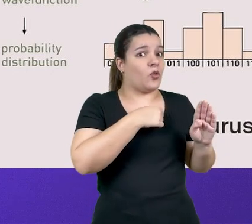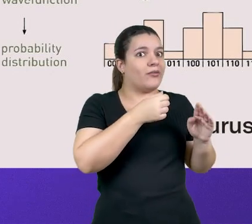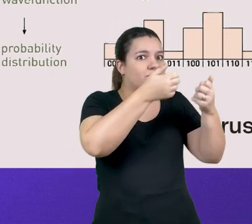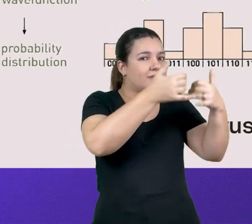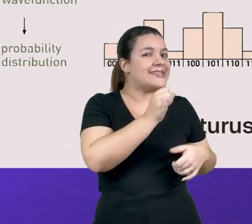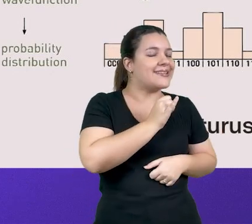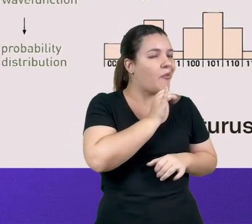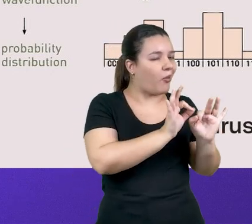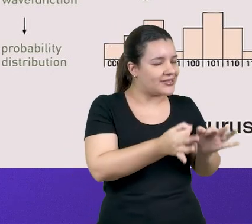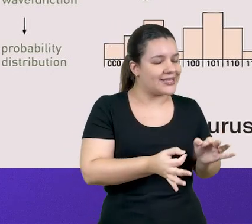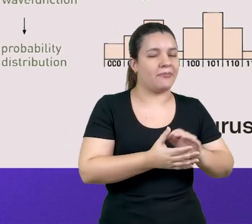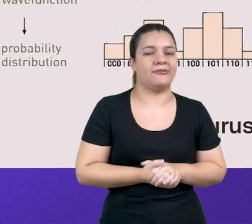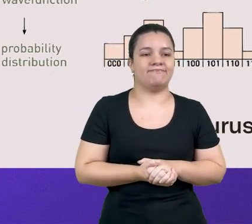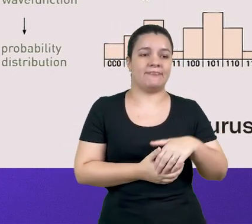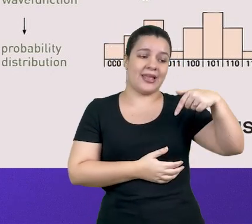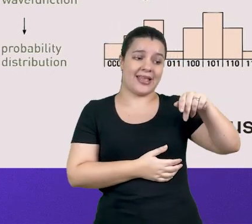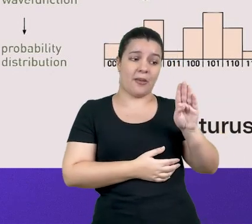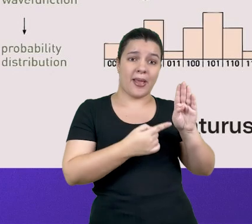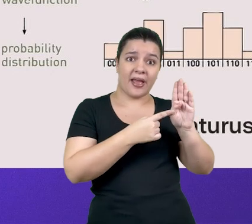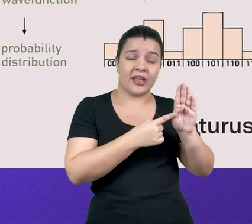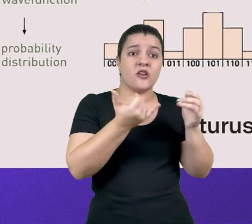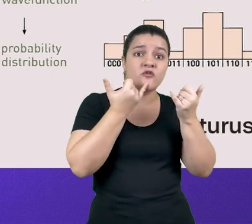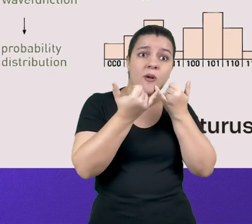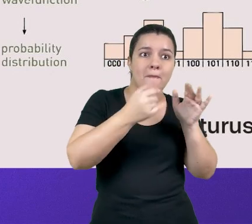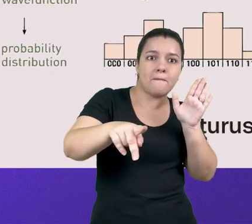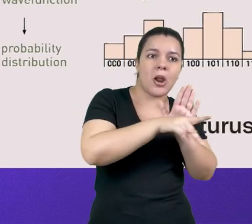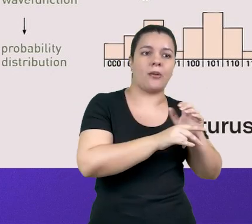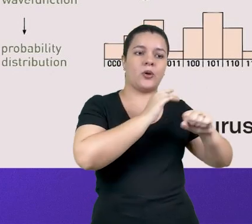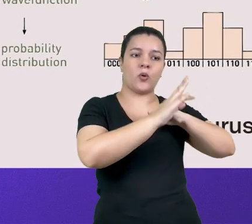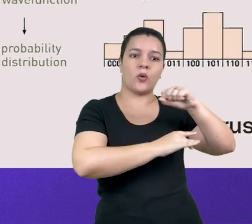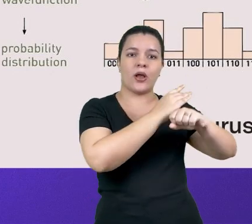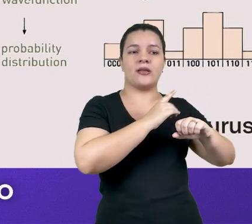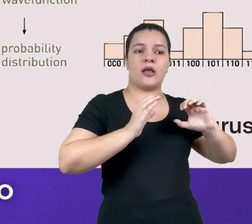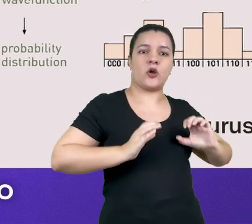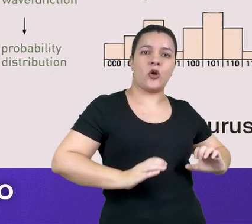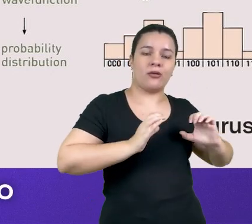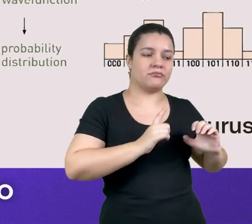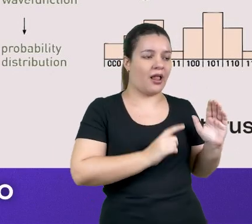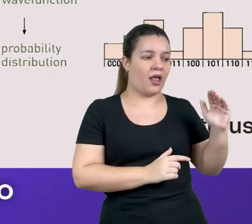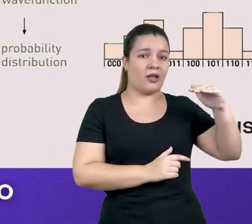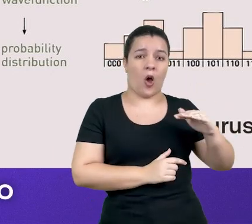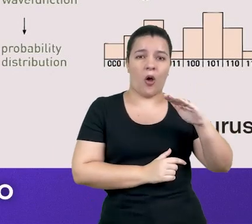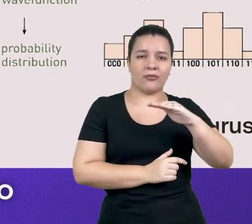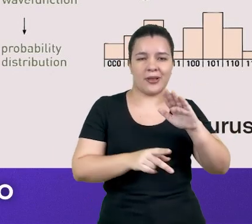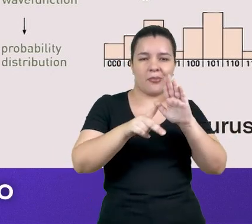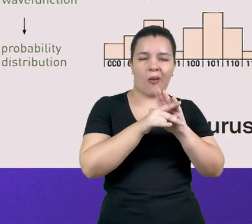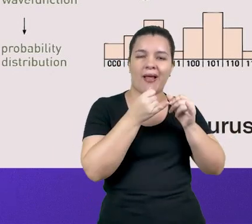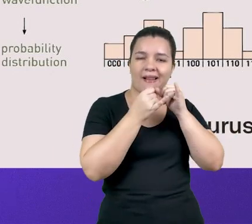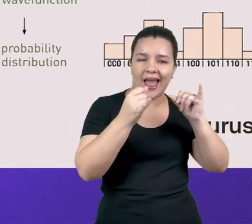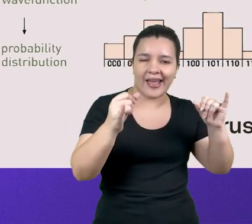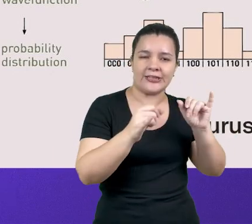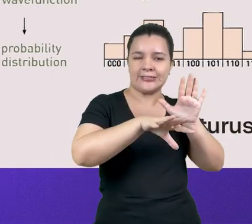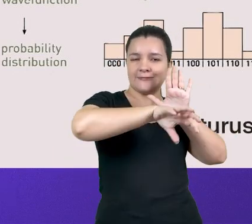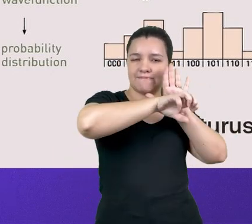simplória. Isso vem do fato que o qubit, essa informação quântica, ela tem esse comportamento de onda eletromagnética. Pois bem, como